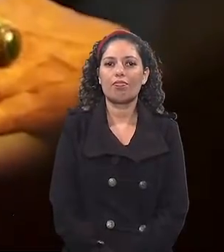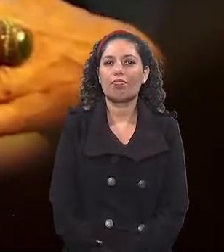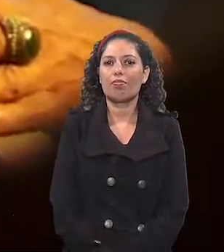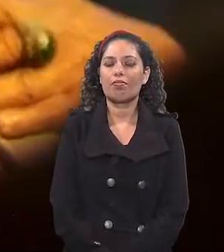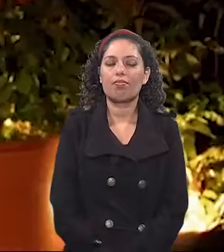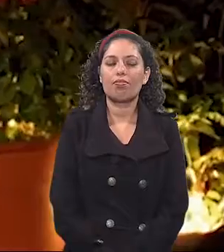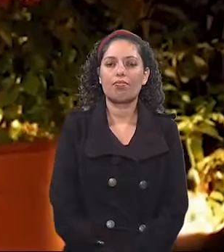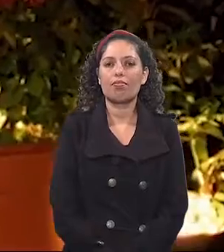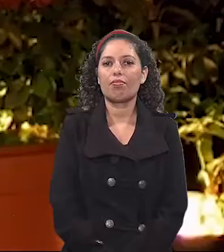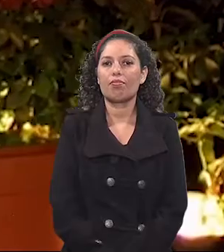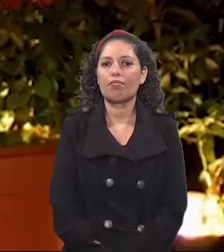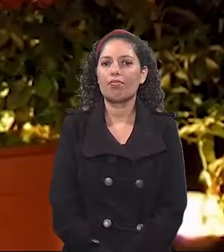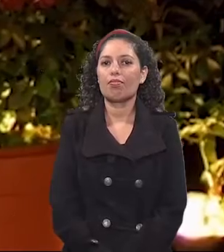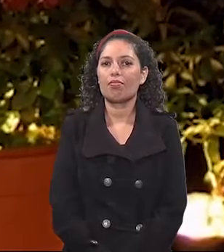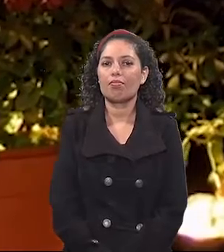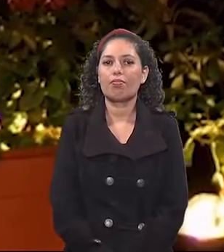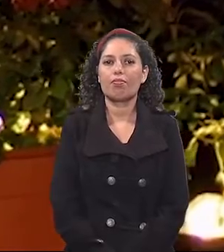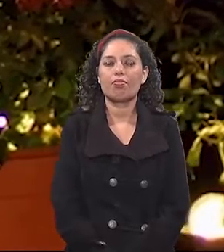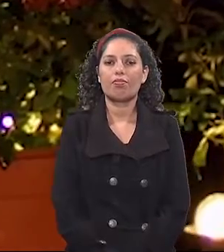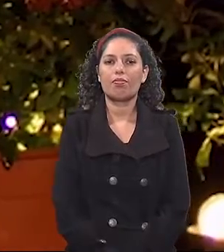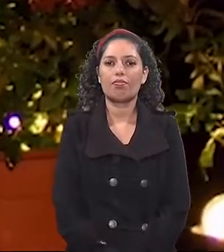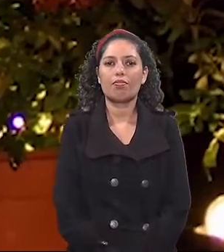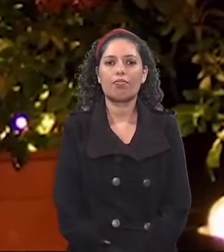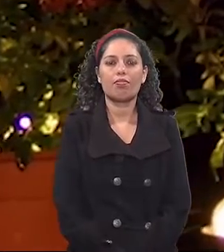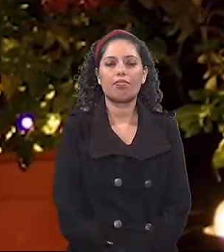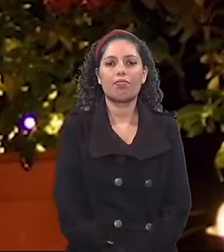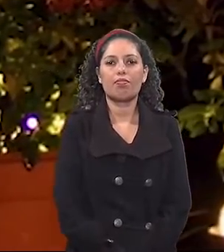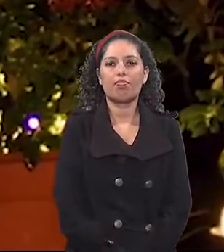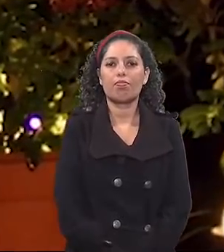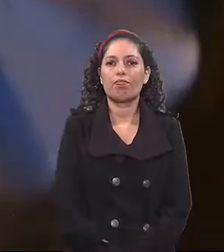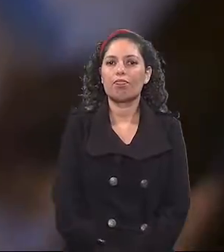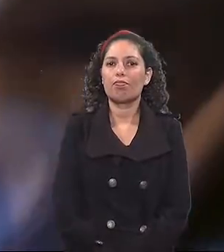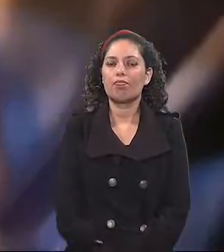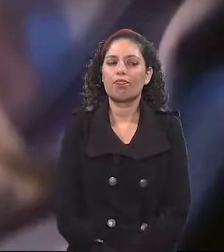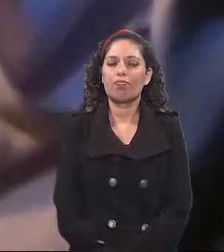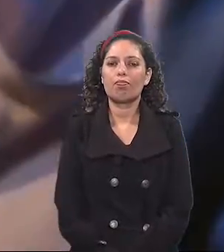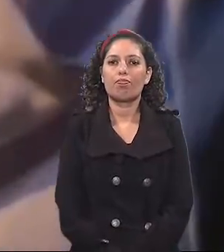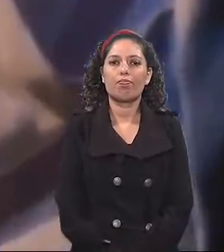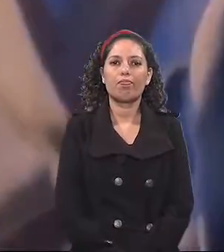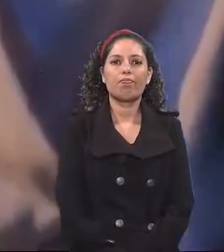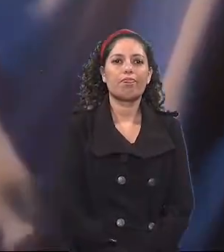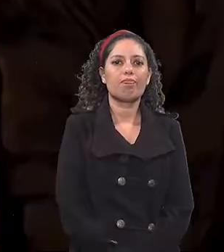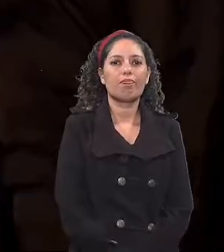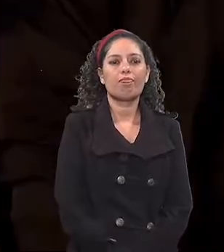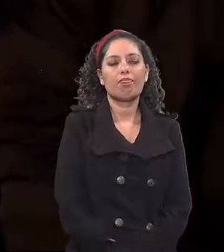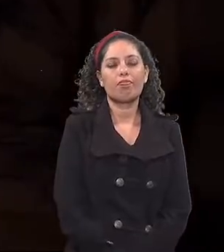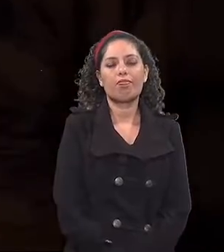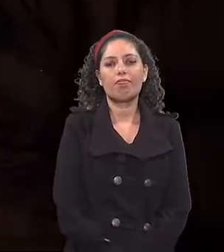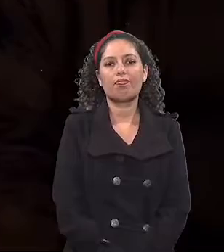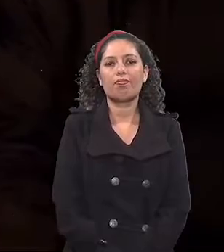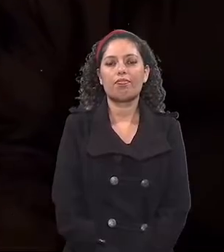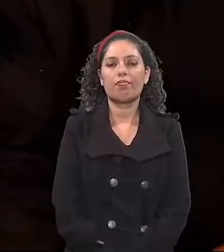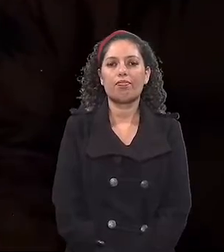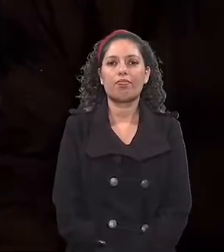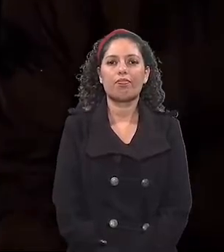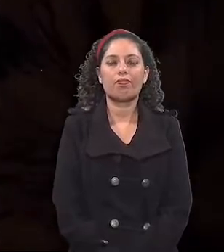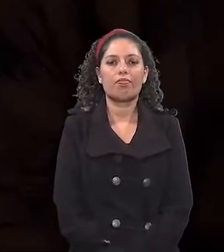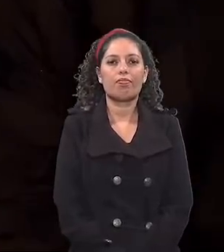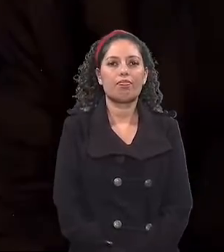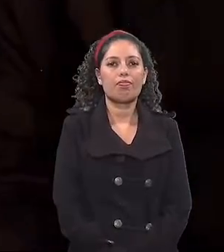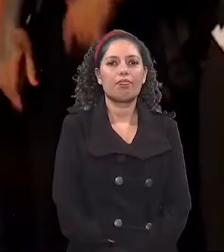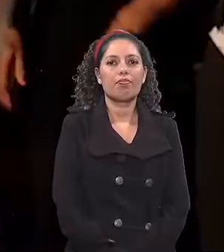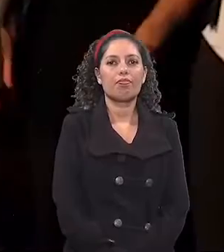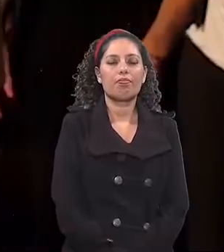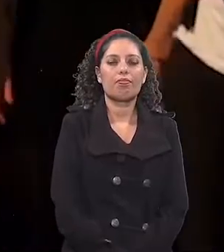os divergentes se juntar, partimos pro caô, não há quem possa segurar. O problema não é meu nem seu,